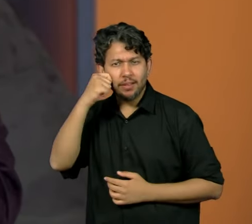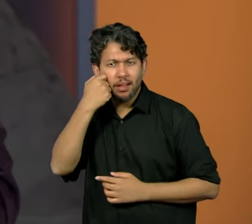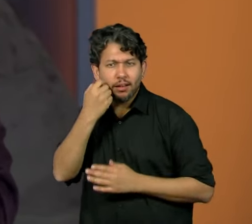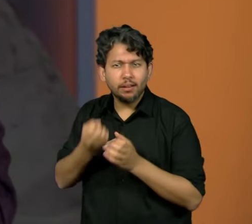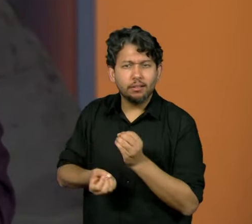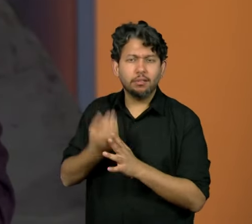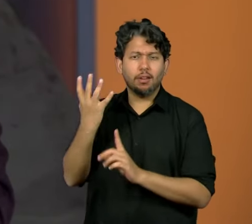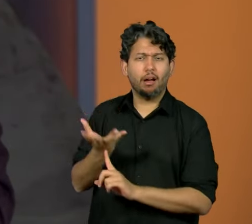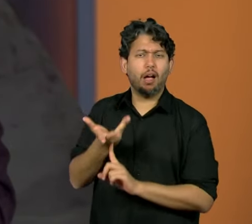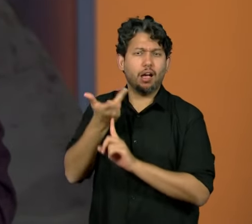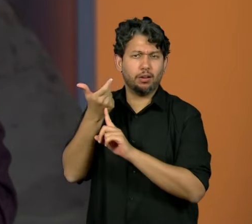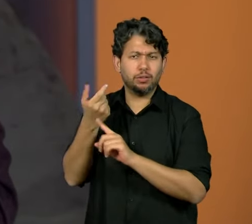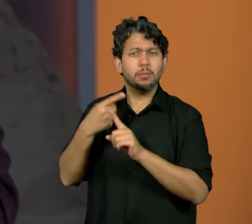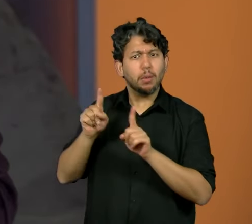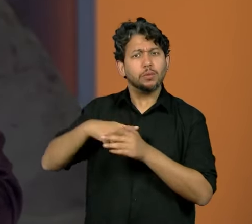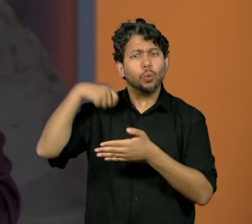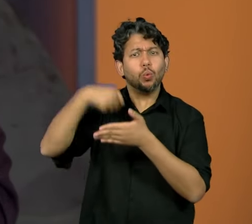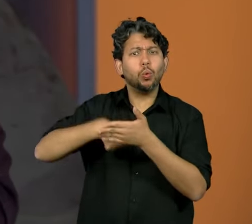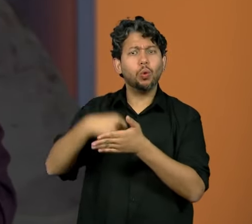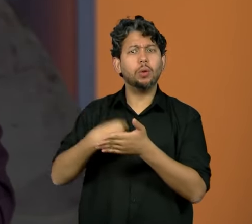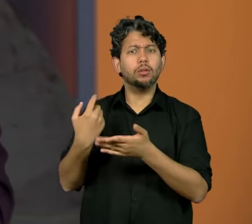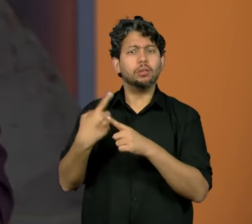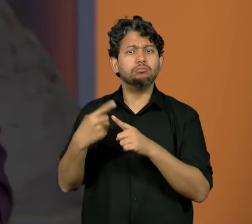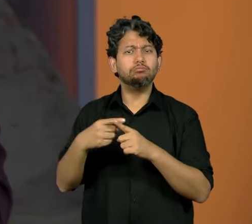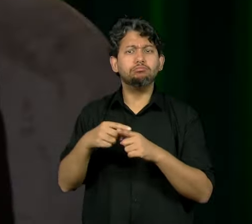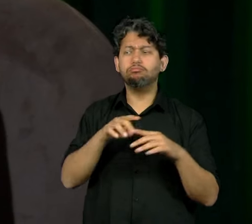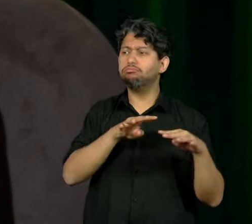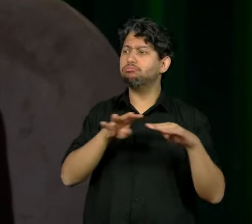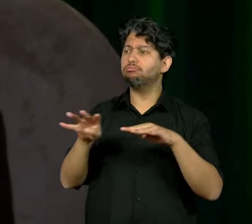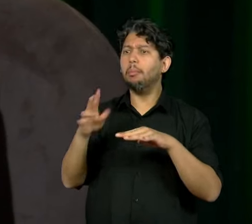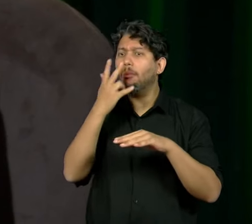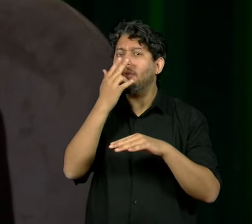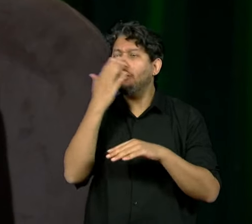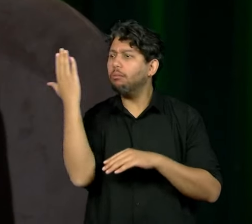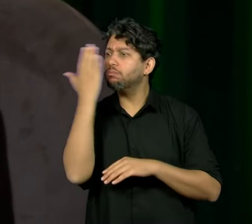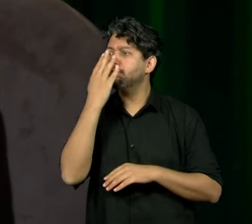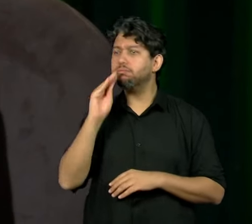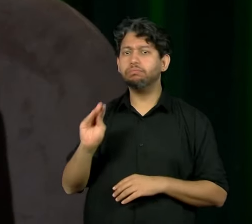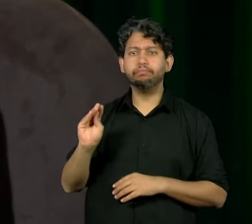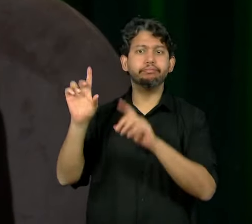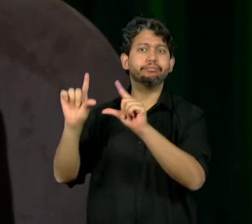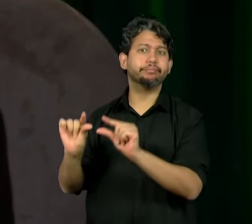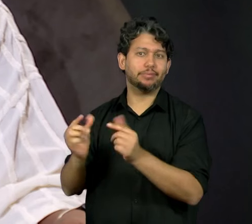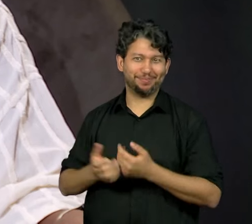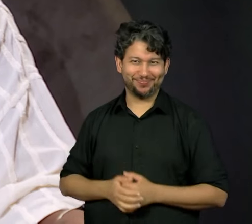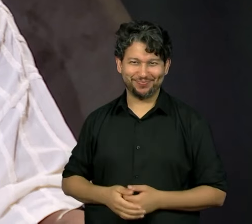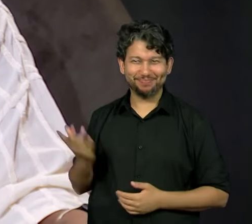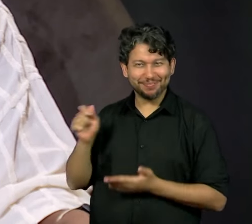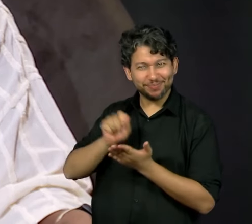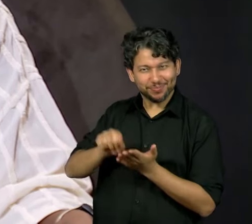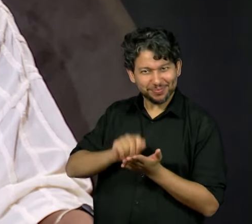e a luta pela visibilidade. Estão comigo no estúdio a professora e escritora Débora Monteiro e também o jornalista e